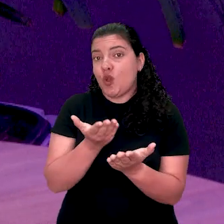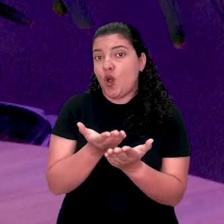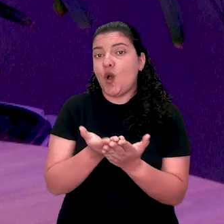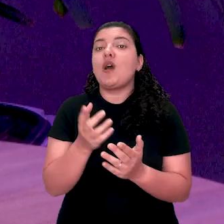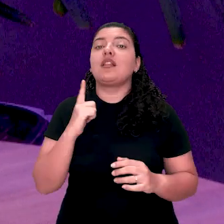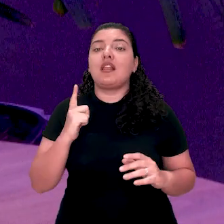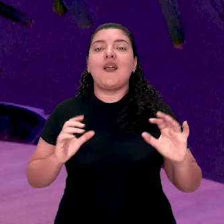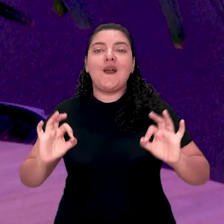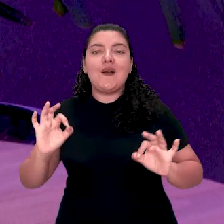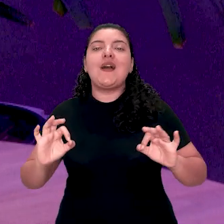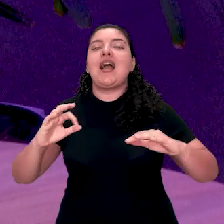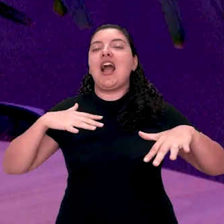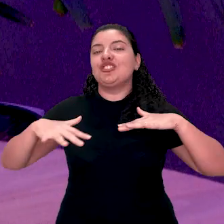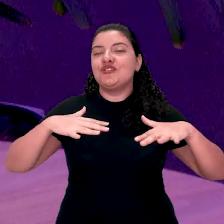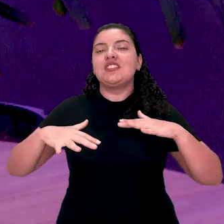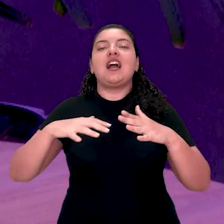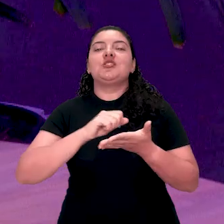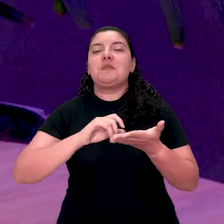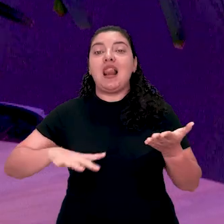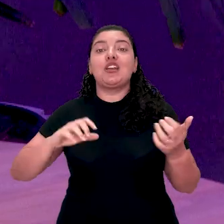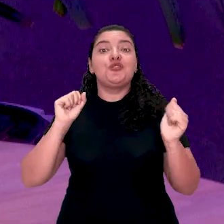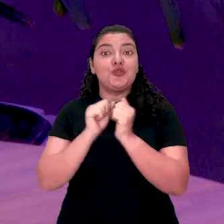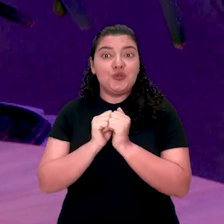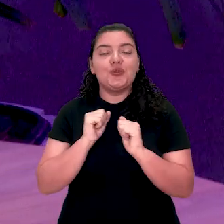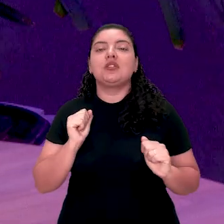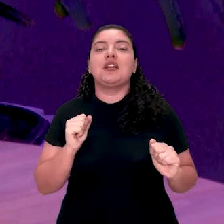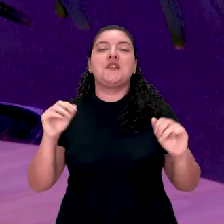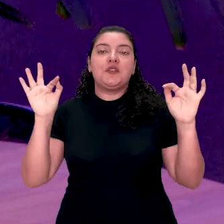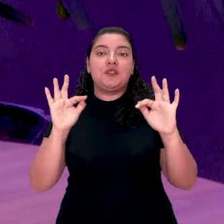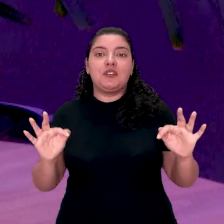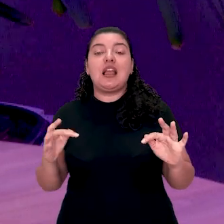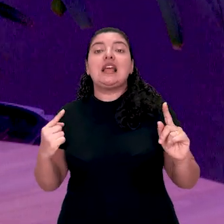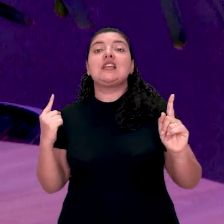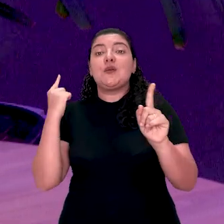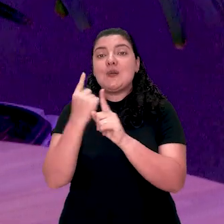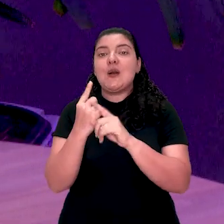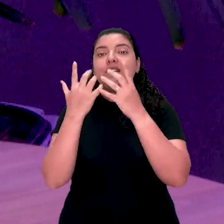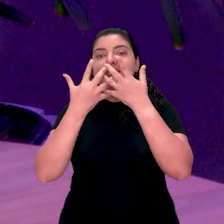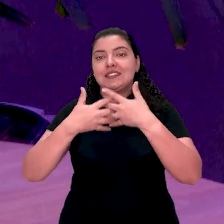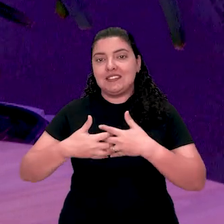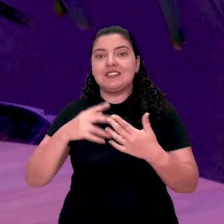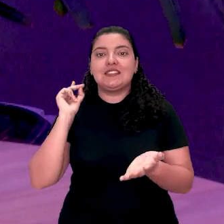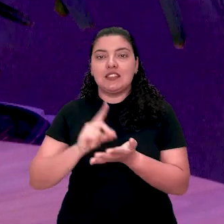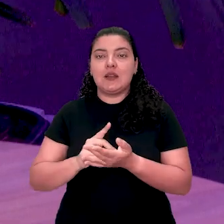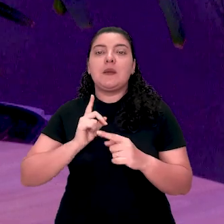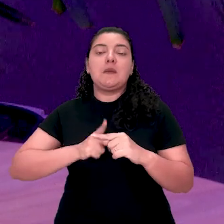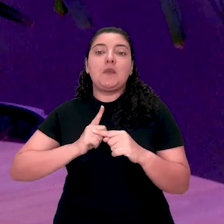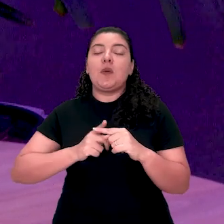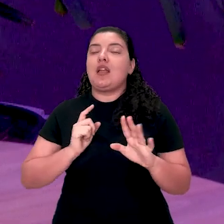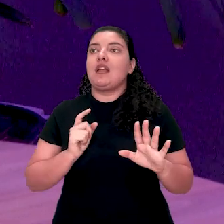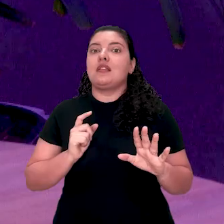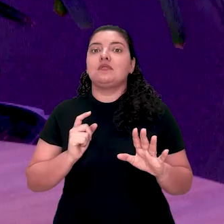estavam realizando atividades juntos, né? Então, assim, foi uma felicidade muito grande. Foi um encontro de almas, né? Porque a gente